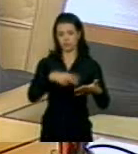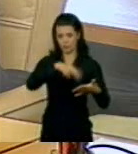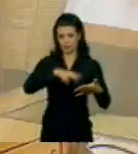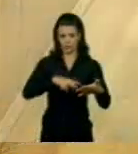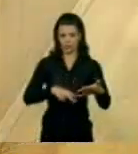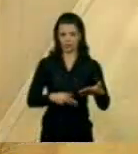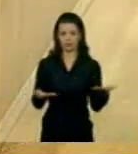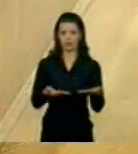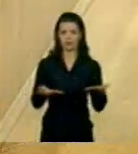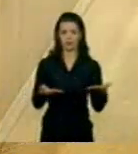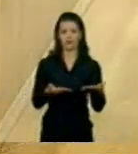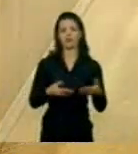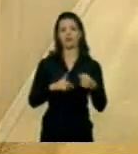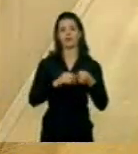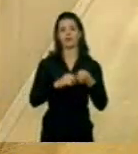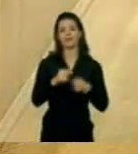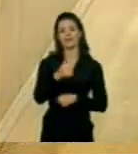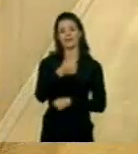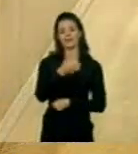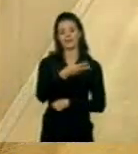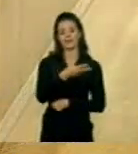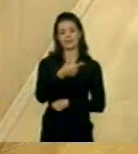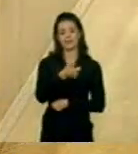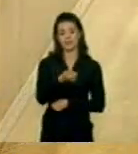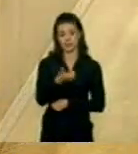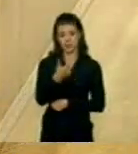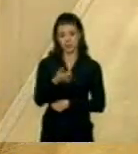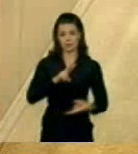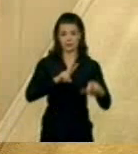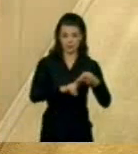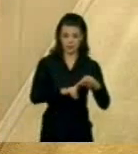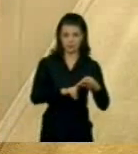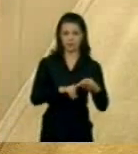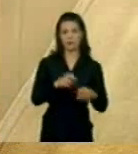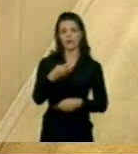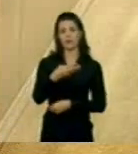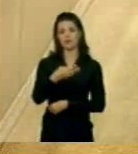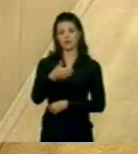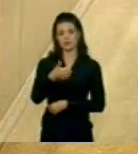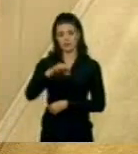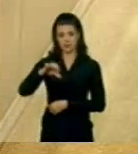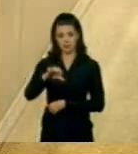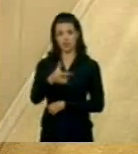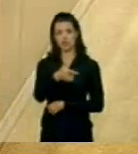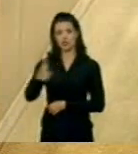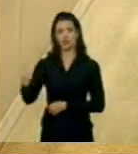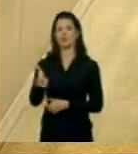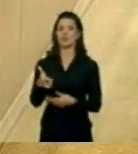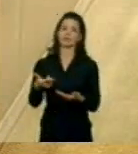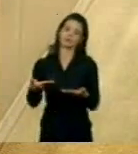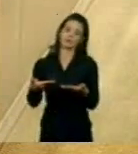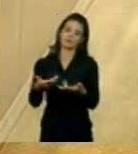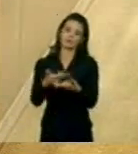312, que trata da prisão preventiva, e o artigo 319, que trata, como se sabe, de outras